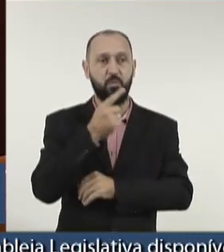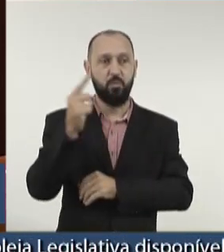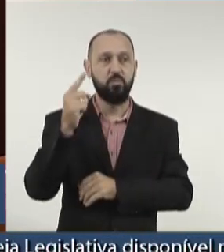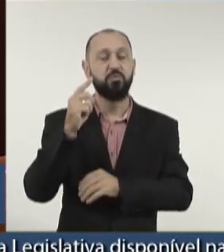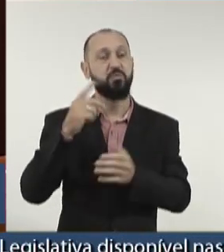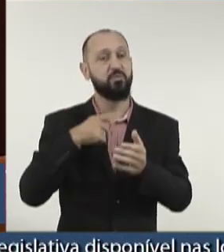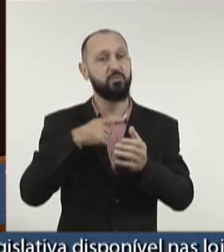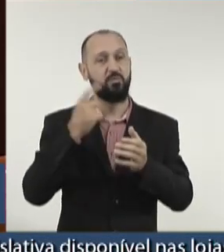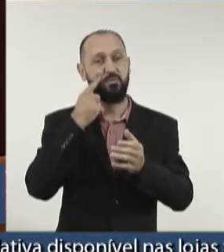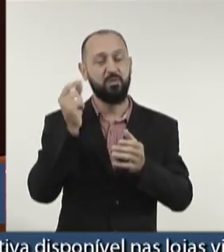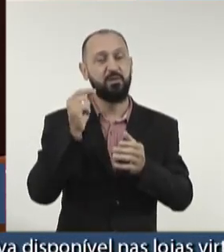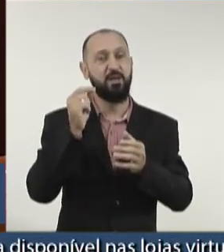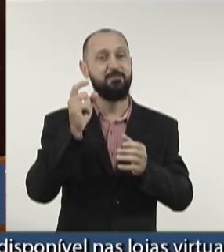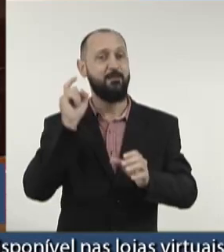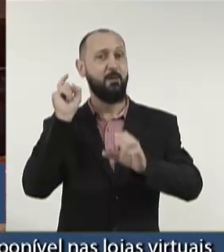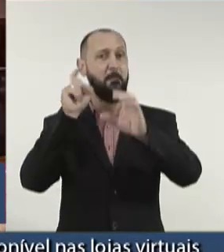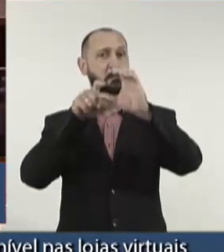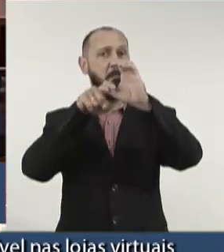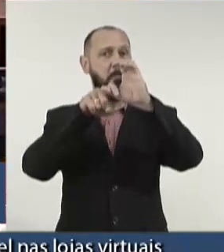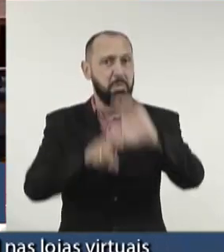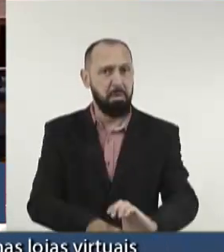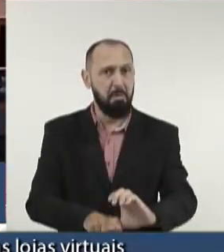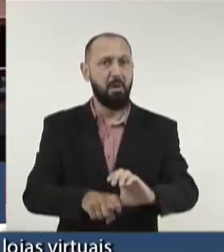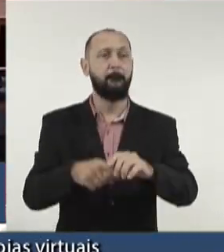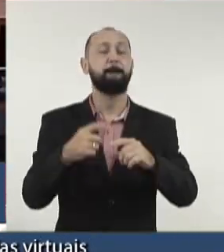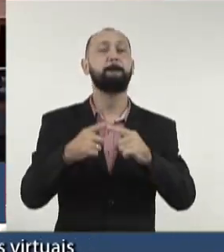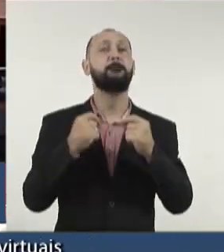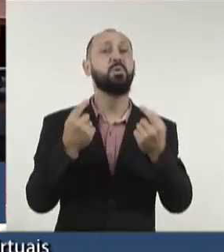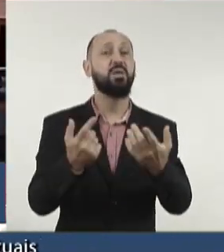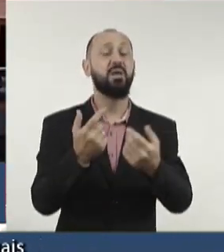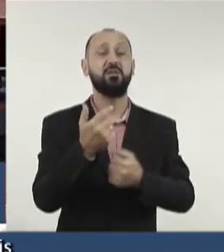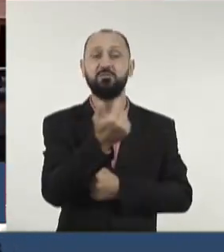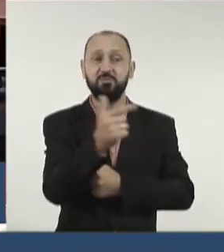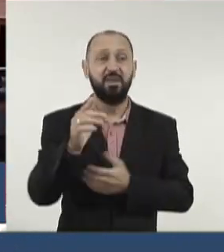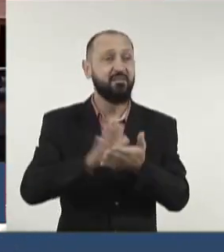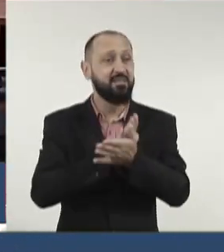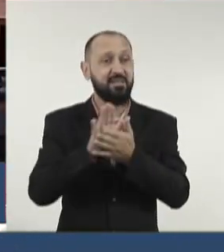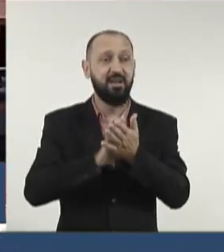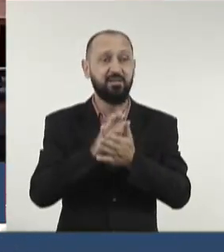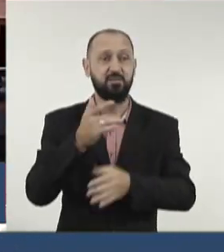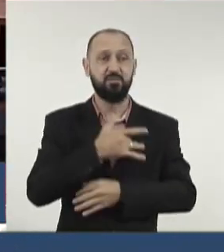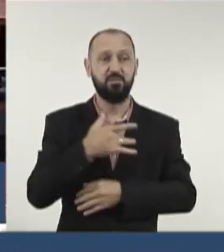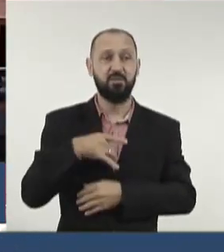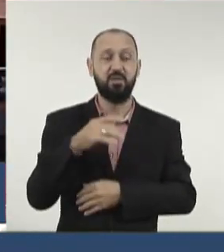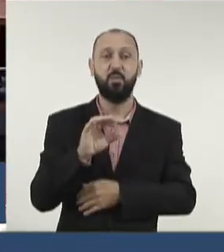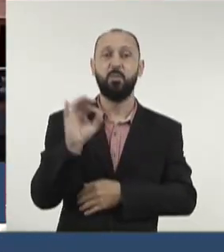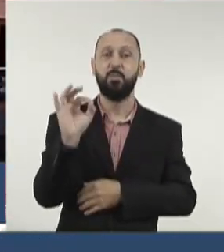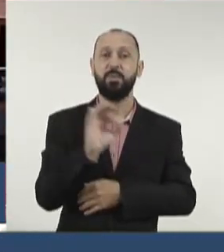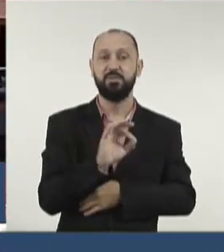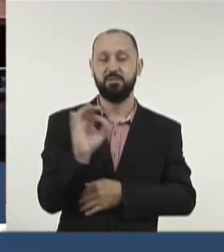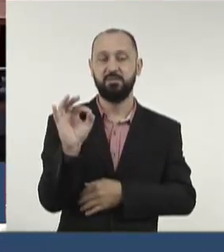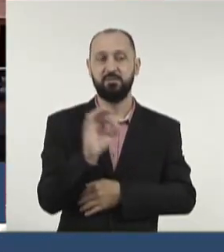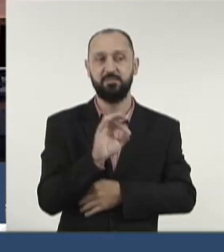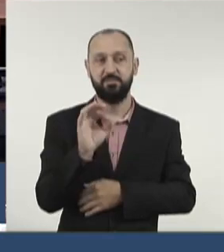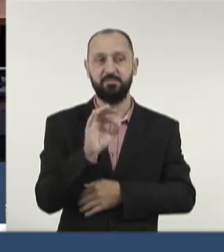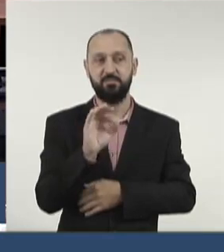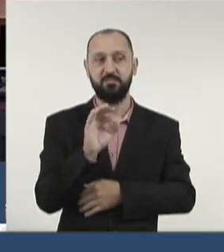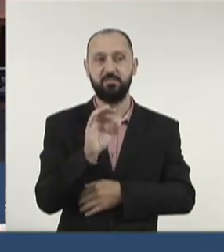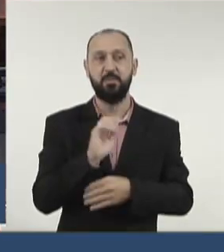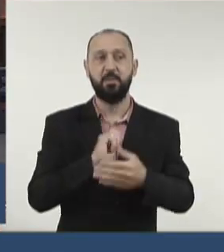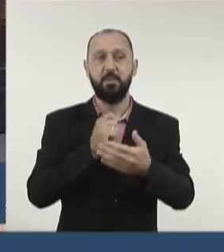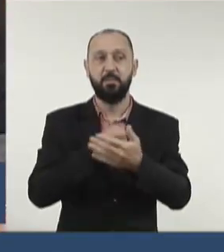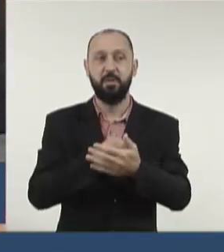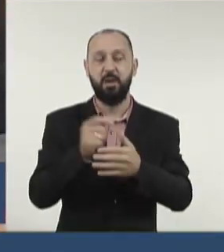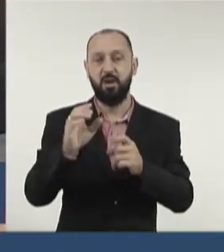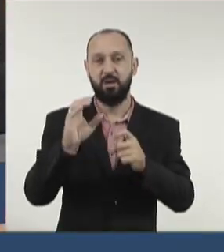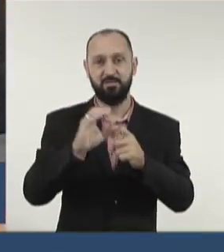rombo, que a CACEMES considera um rombo, porque nenhum plano de saúde tem o percentual de adimplência que tem